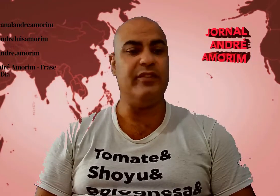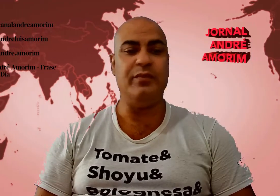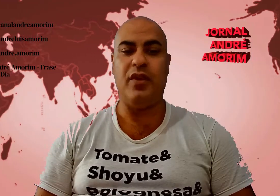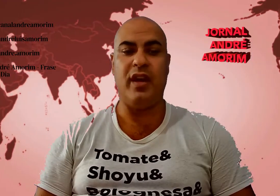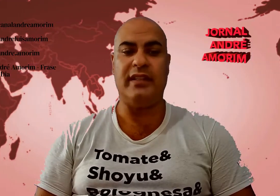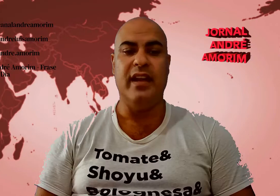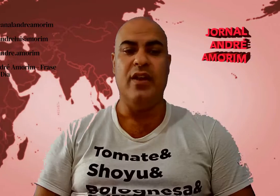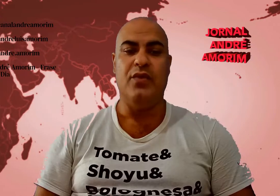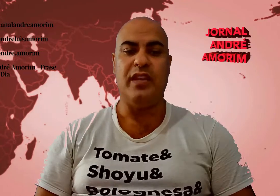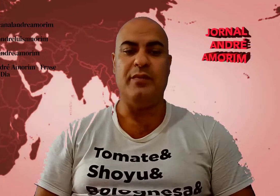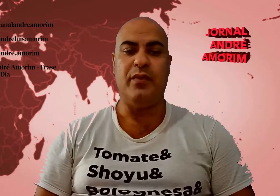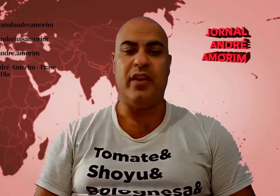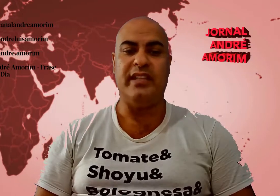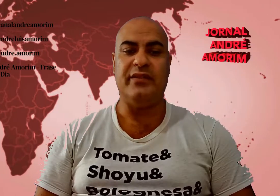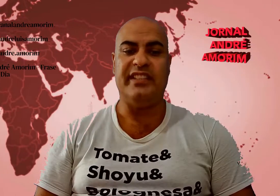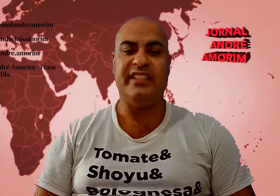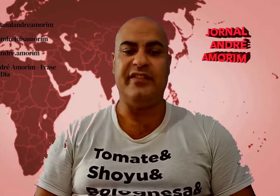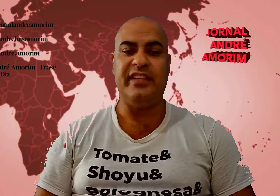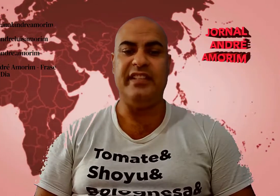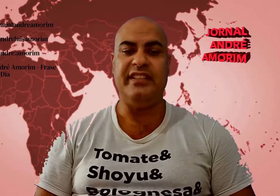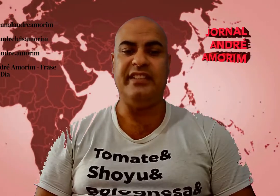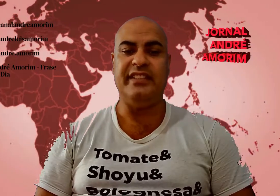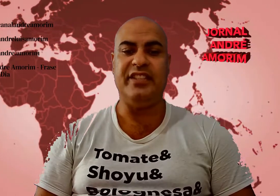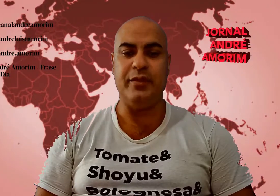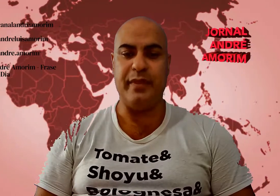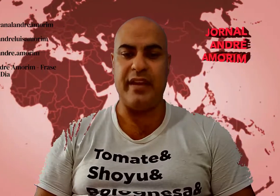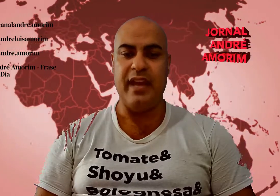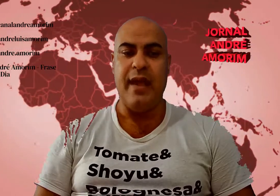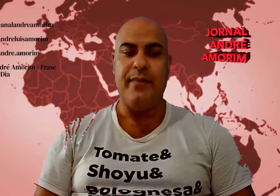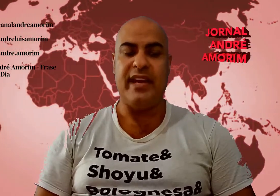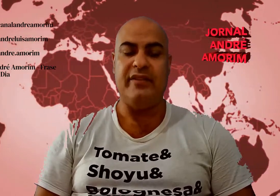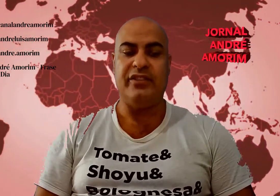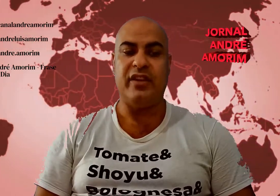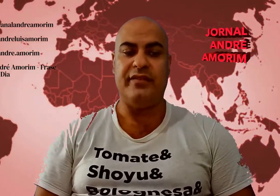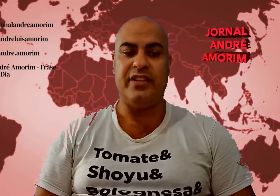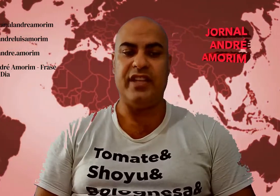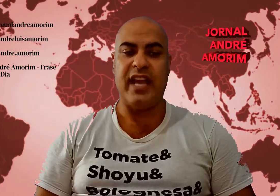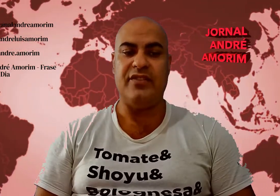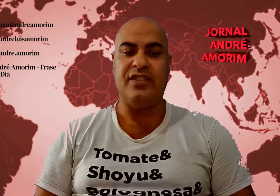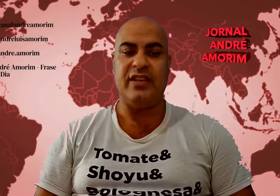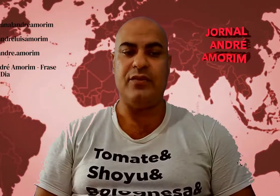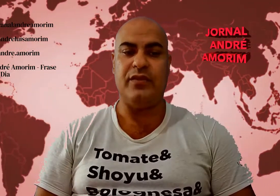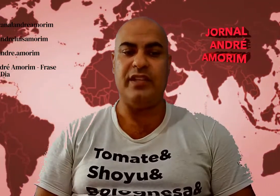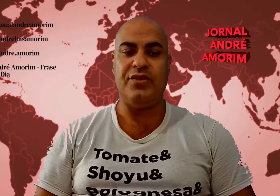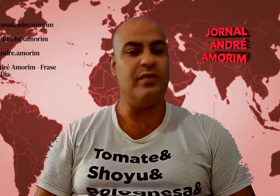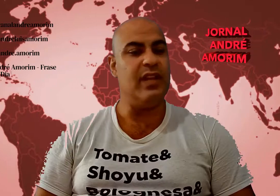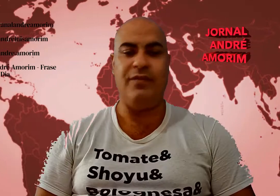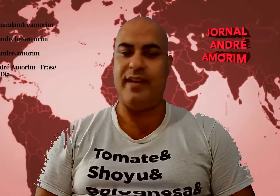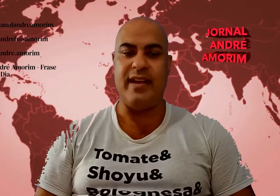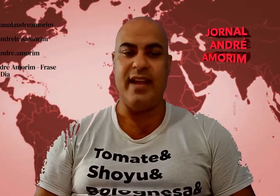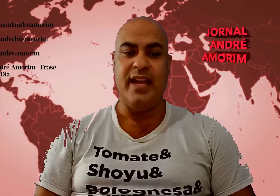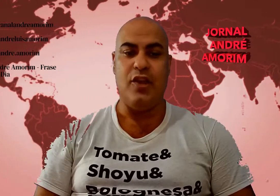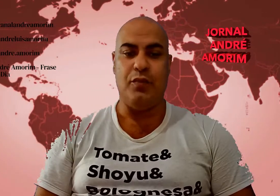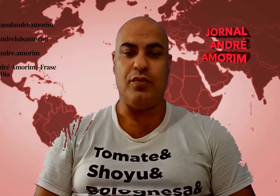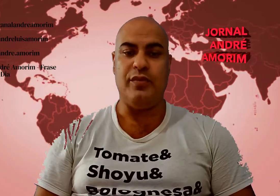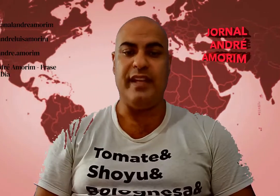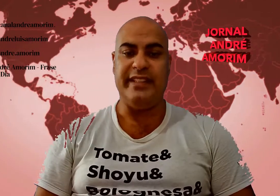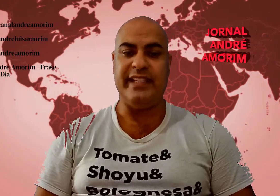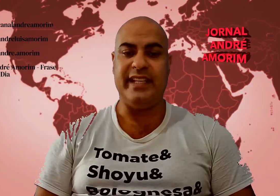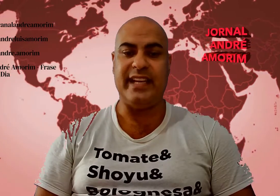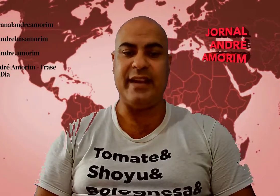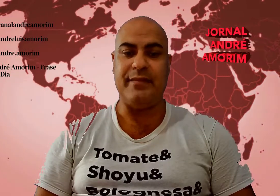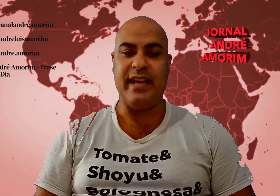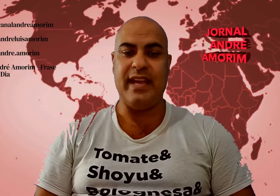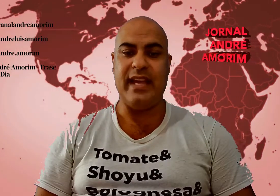ambiente mais simples, não importa. O que importa é você ser feliz e se sentir bem. Pegar um story fatiado e tirar do contexto não vale. Eu